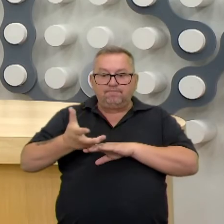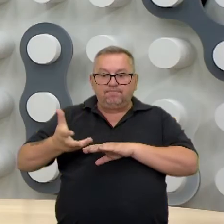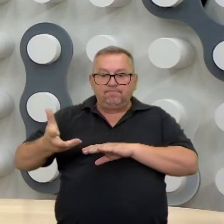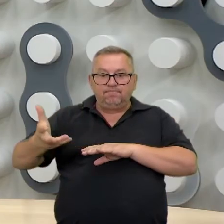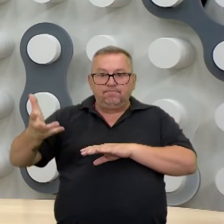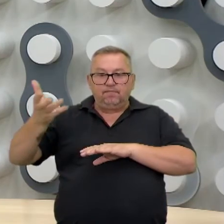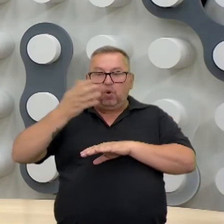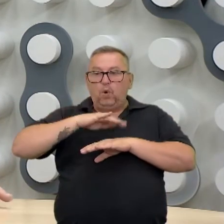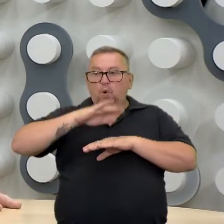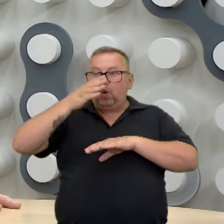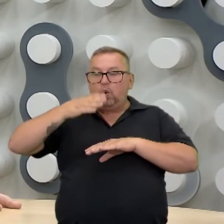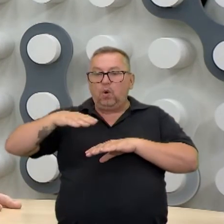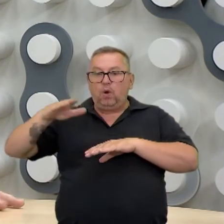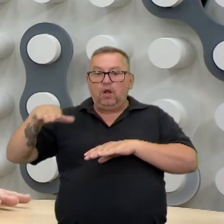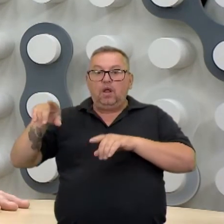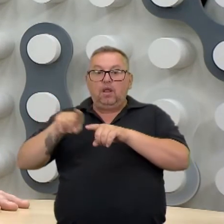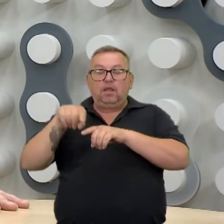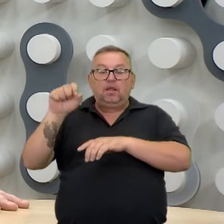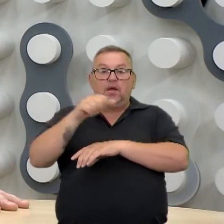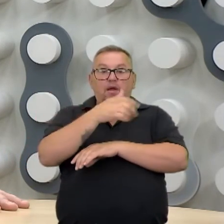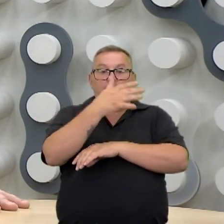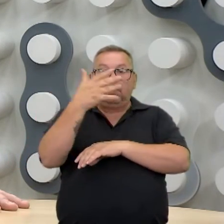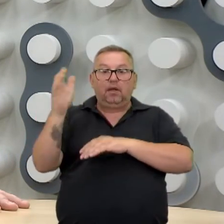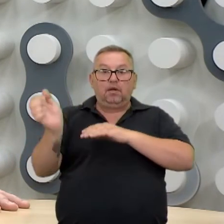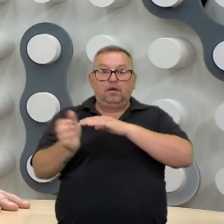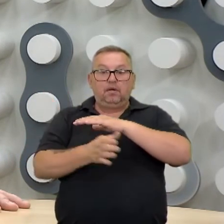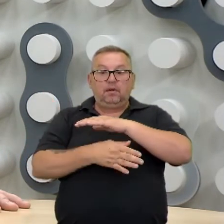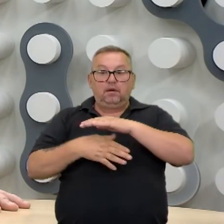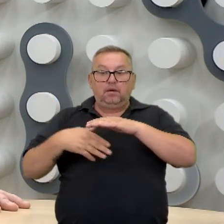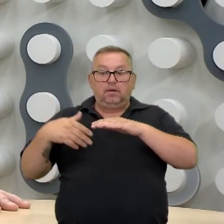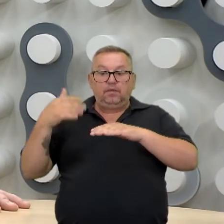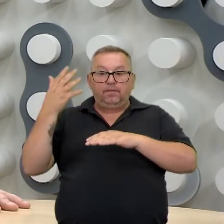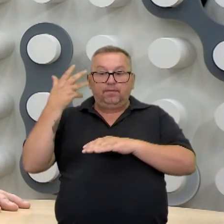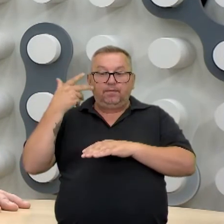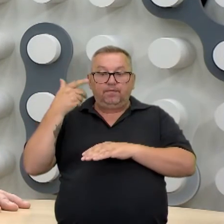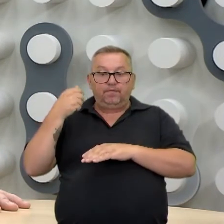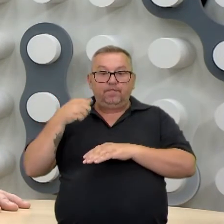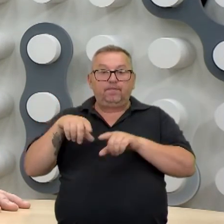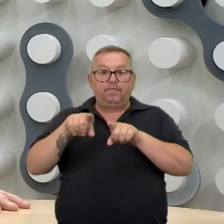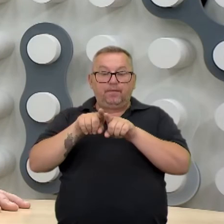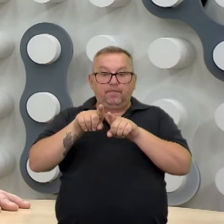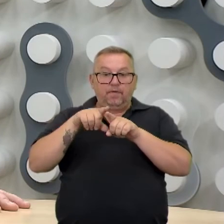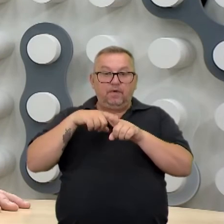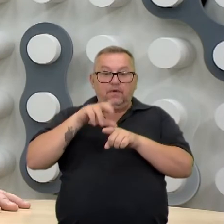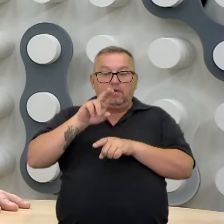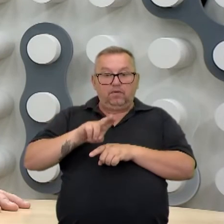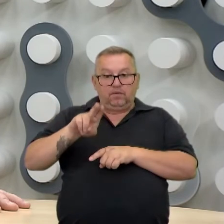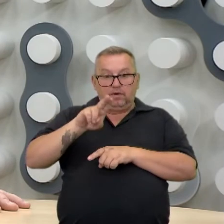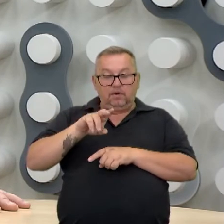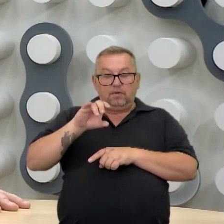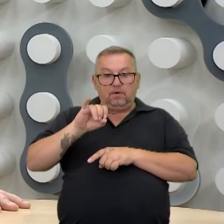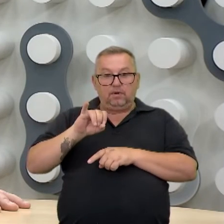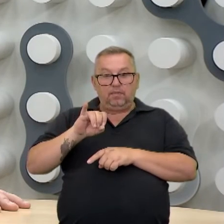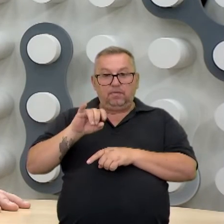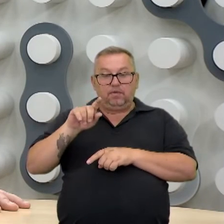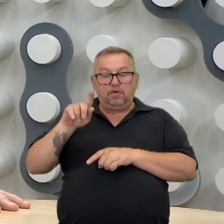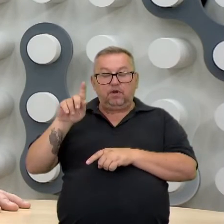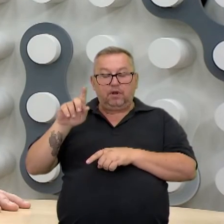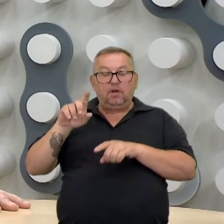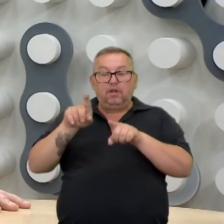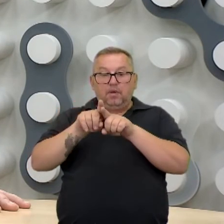os biomas, nós usamos mapas que são produzidos pelo Instituto Brasileiro de Geografia